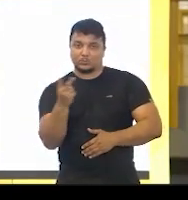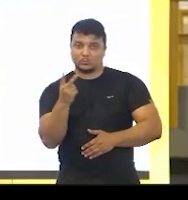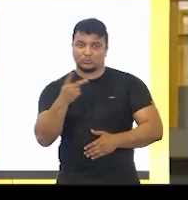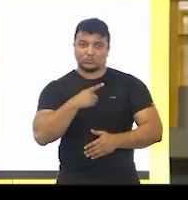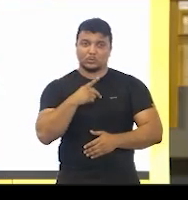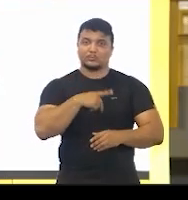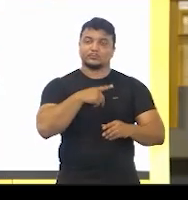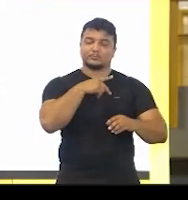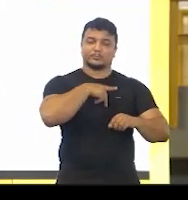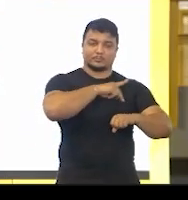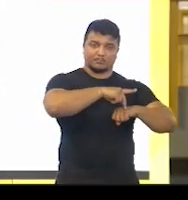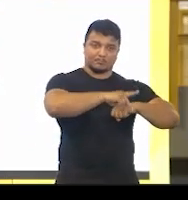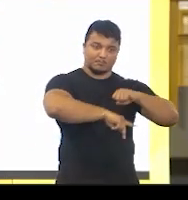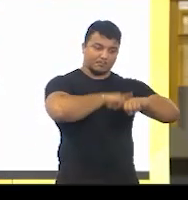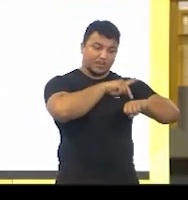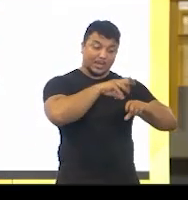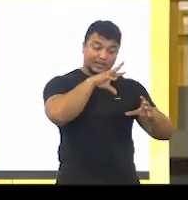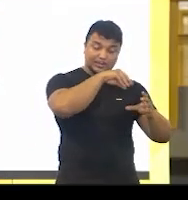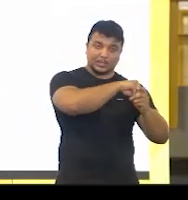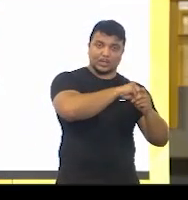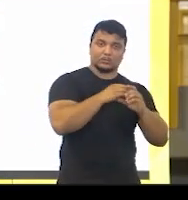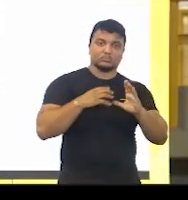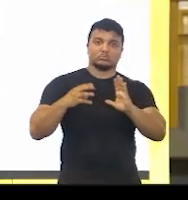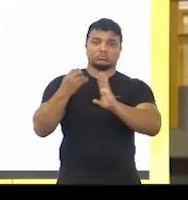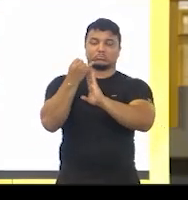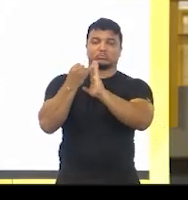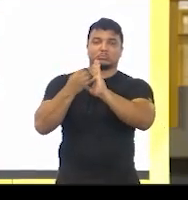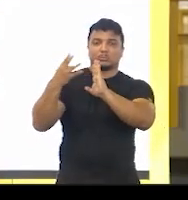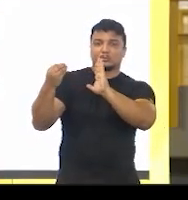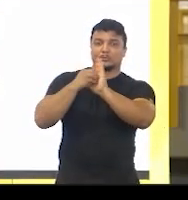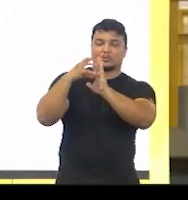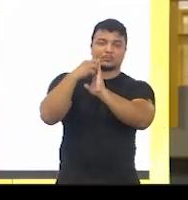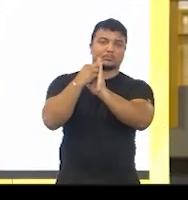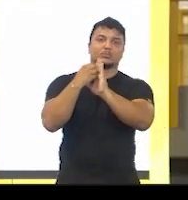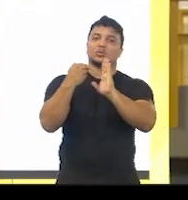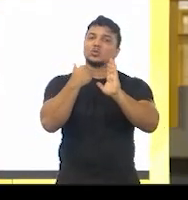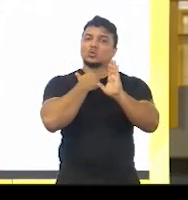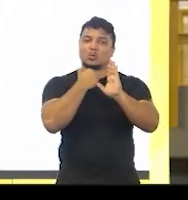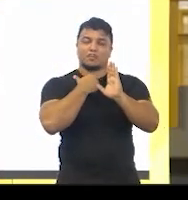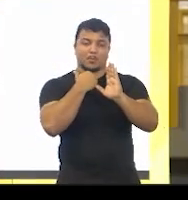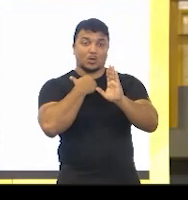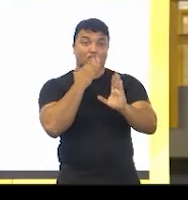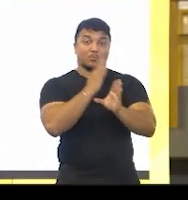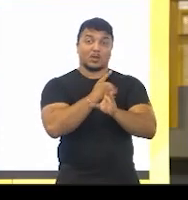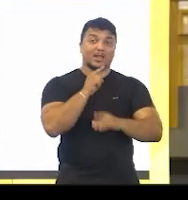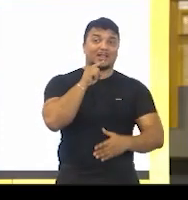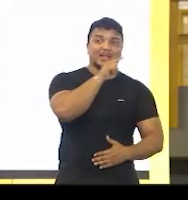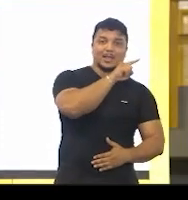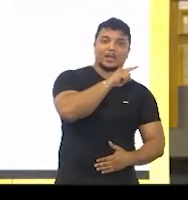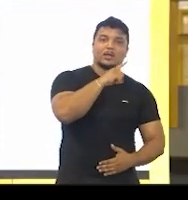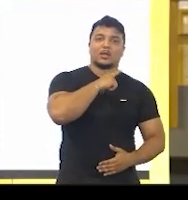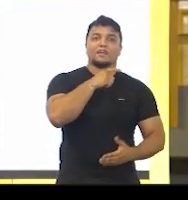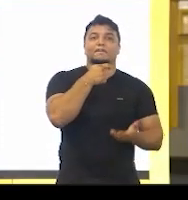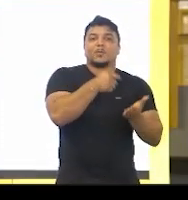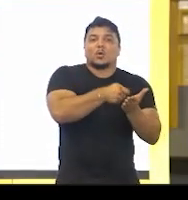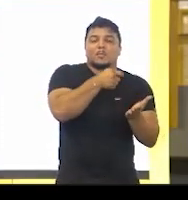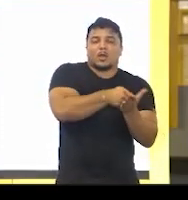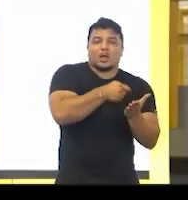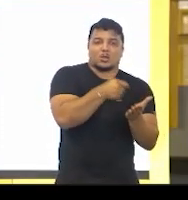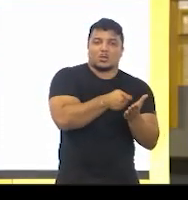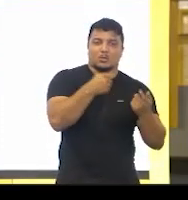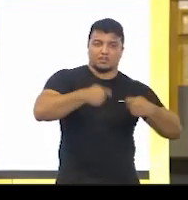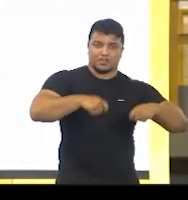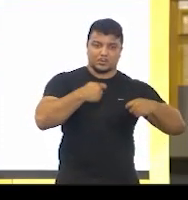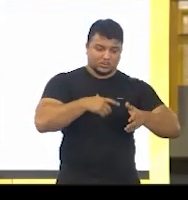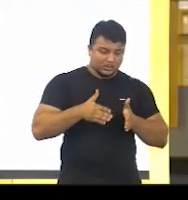no país. Elas não puderam ser registradas no país, porque lá é exigido que